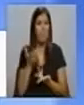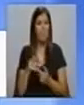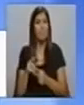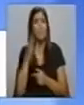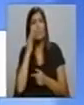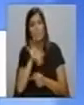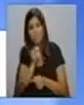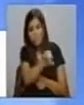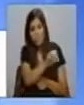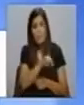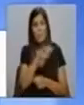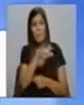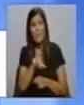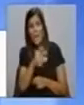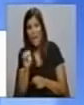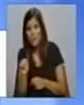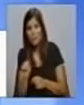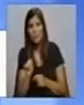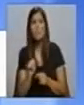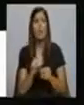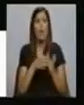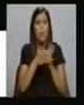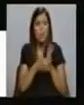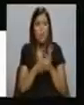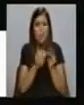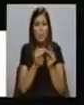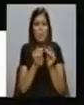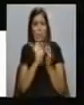minerais complexos e quantificá-los.